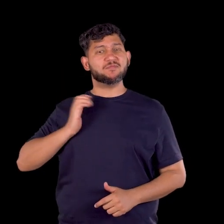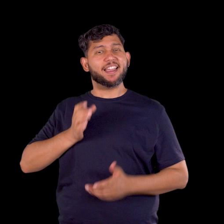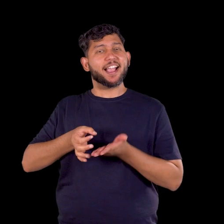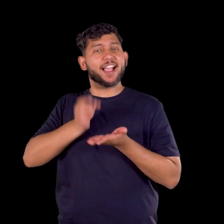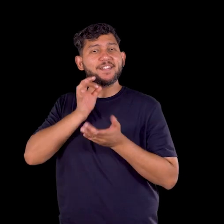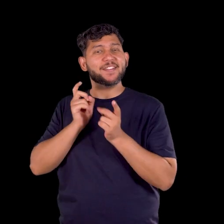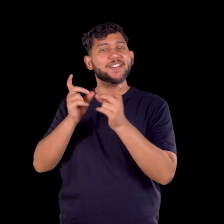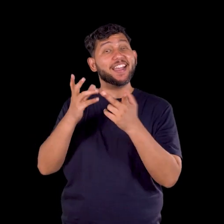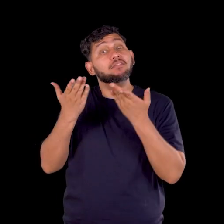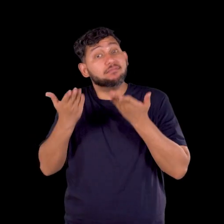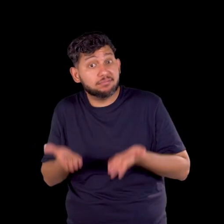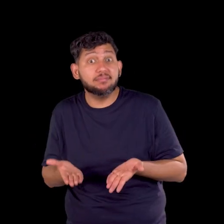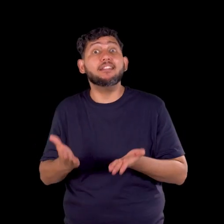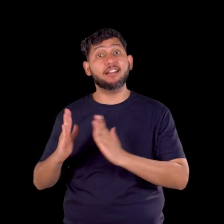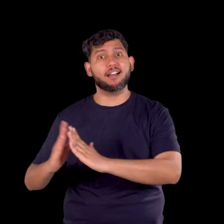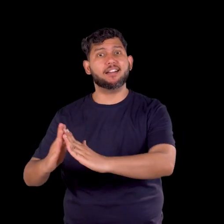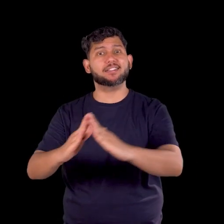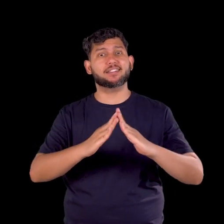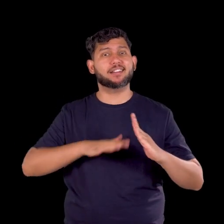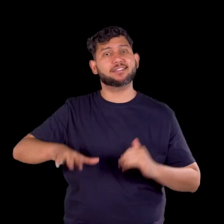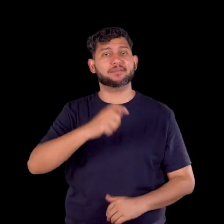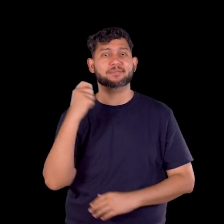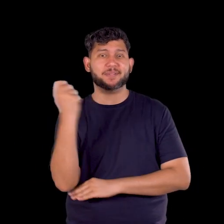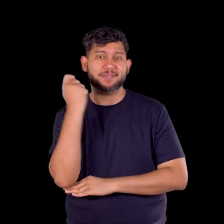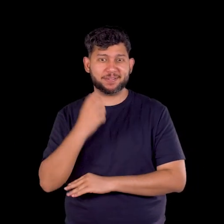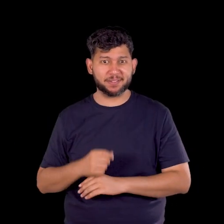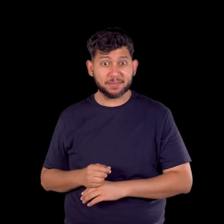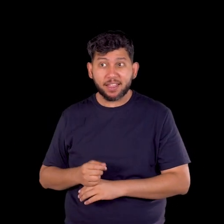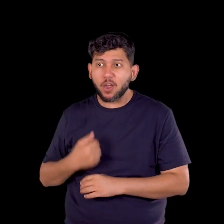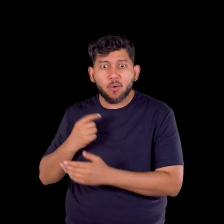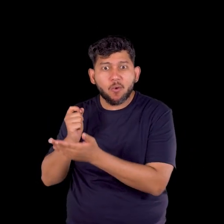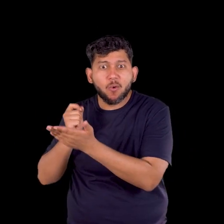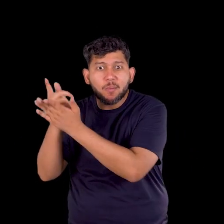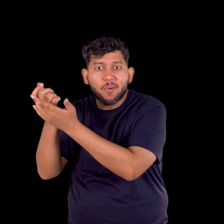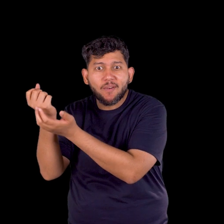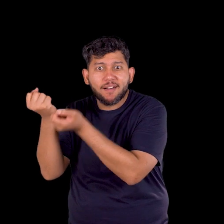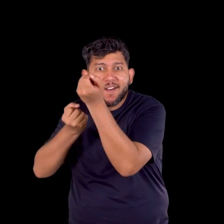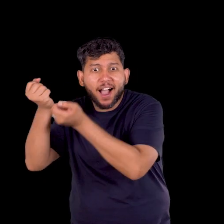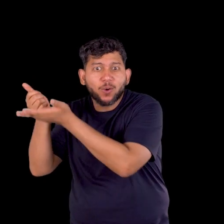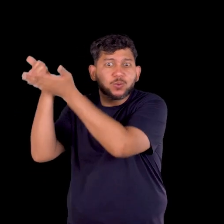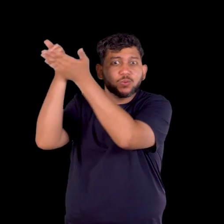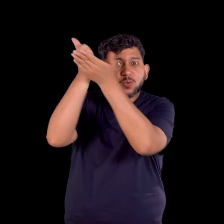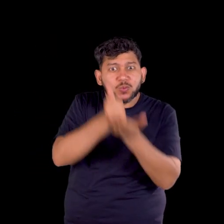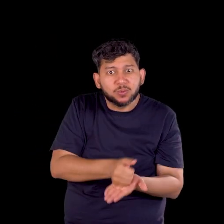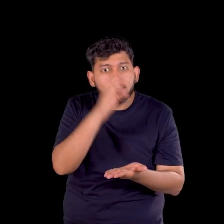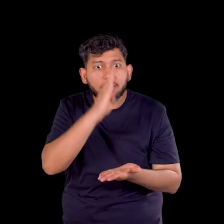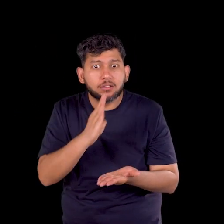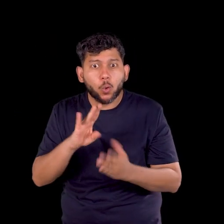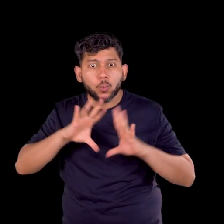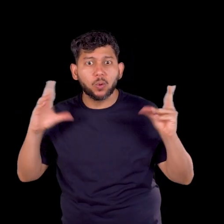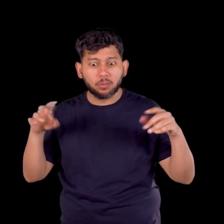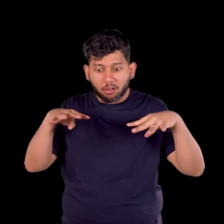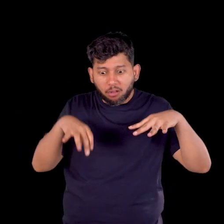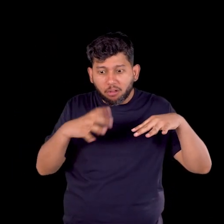empresários. A chegada do automóvel importado causava alvoroço nos paulistanos. Em 1919, ficava